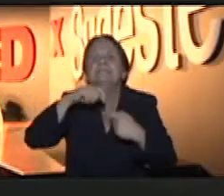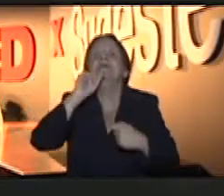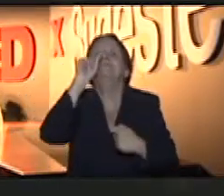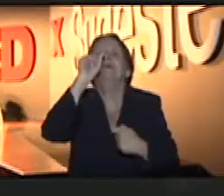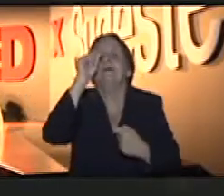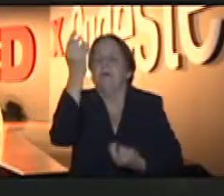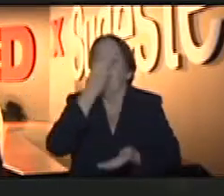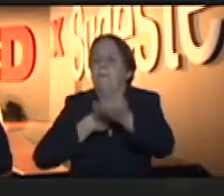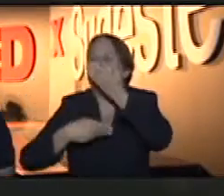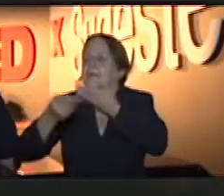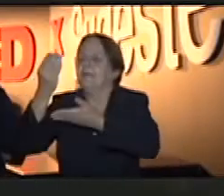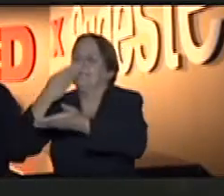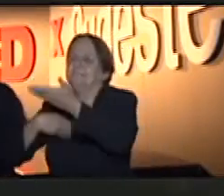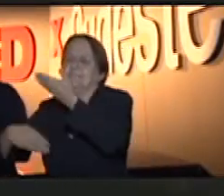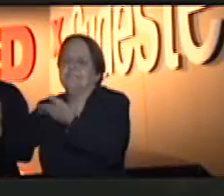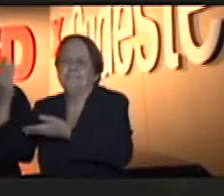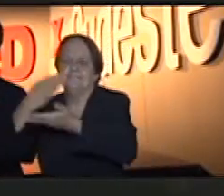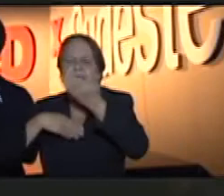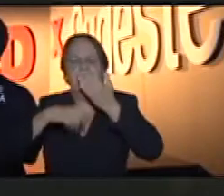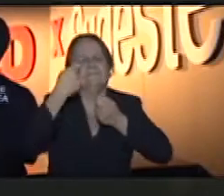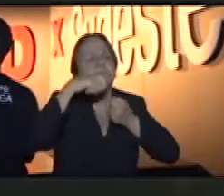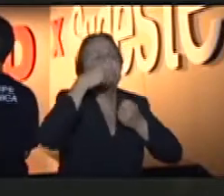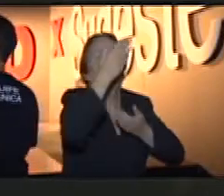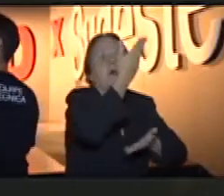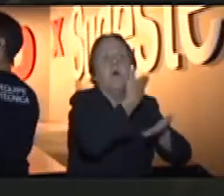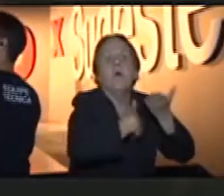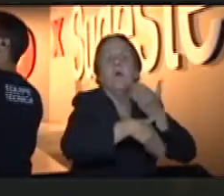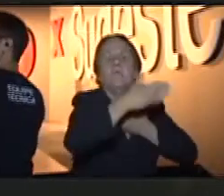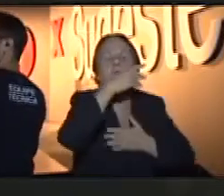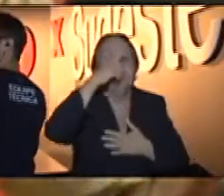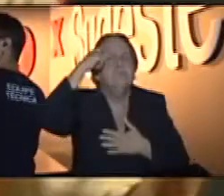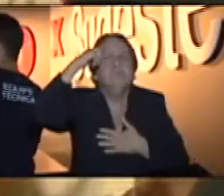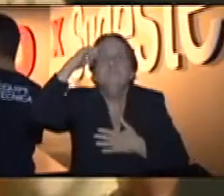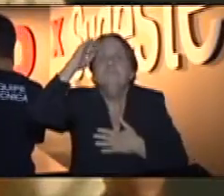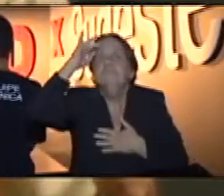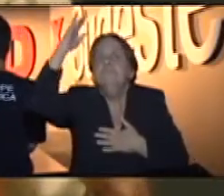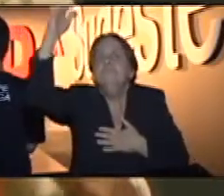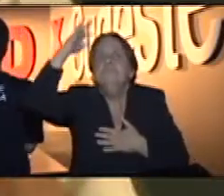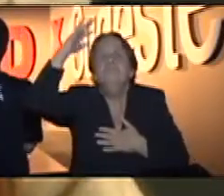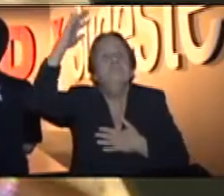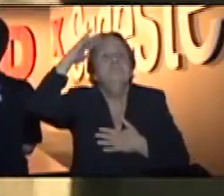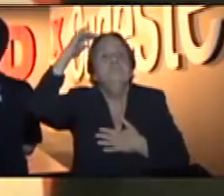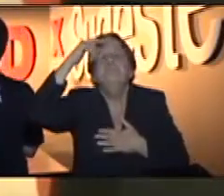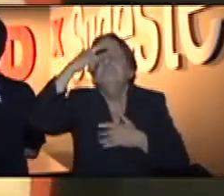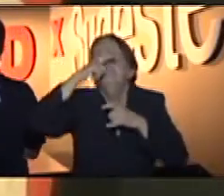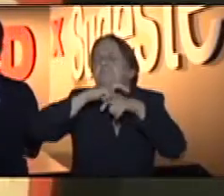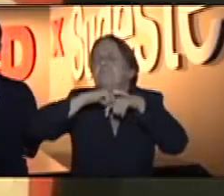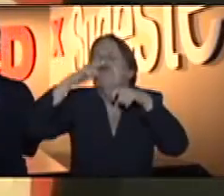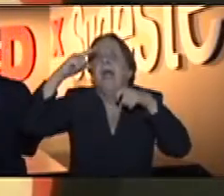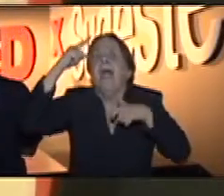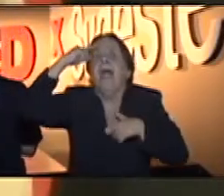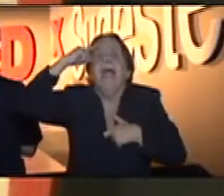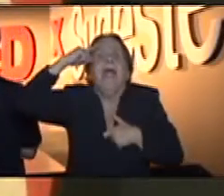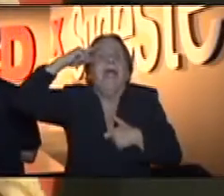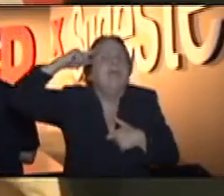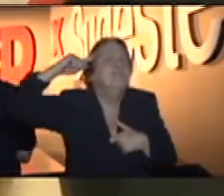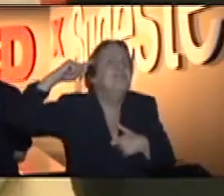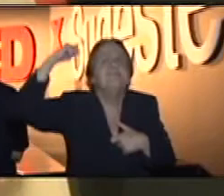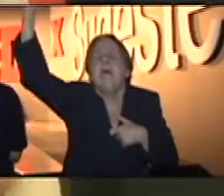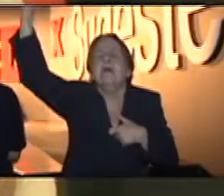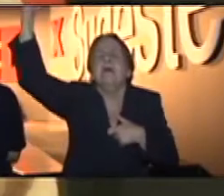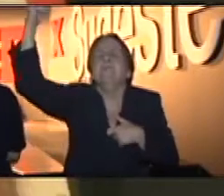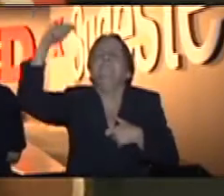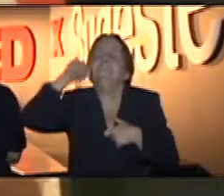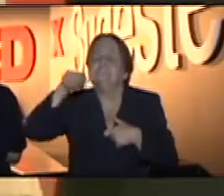compartilhar é isso compartilhar um grande sonho uma grande ideia Esta é a